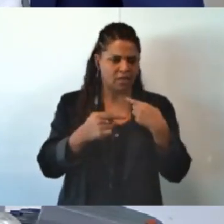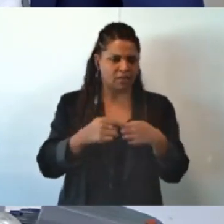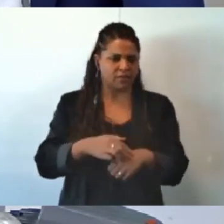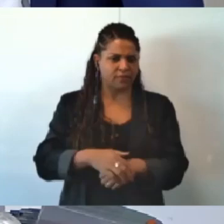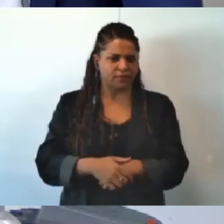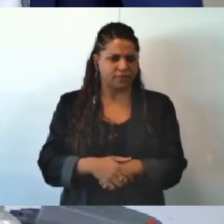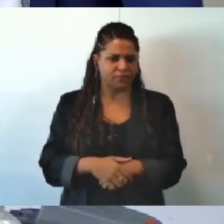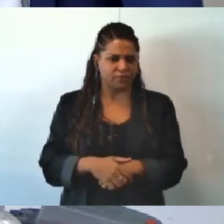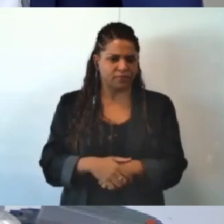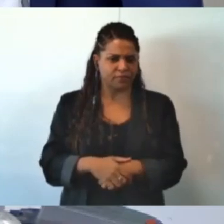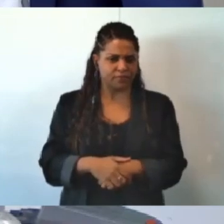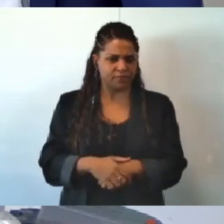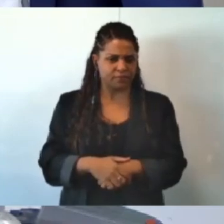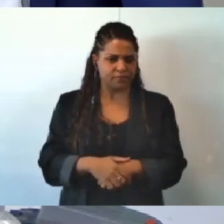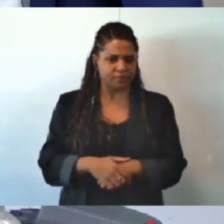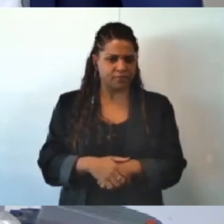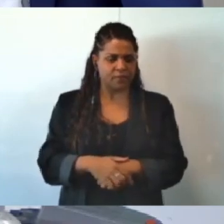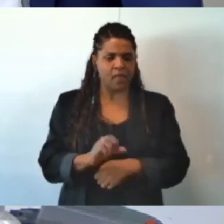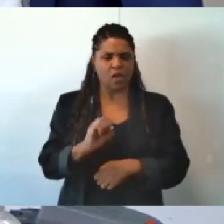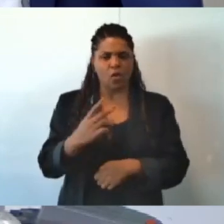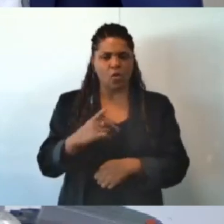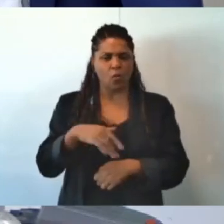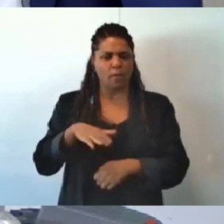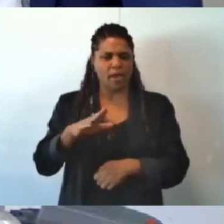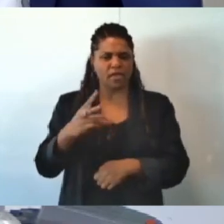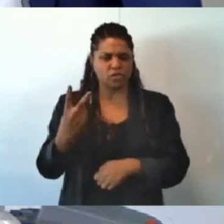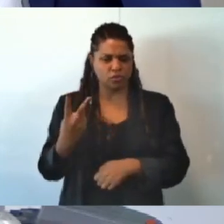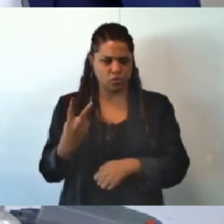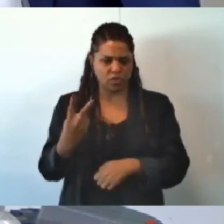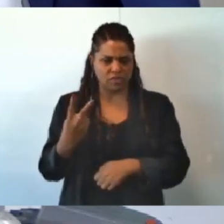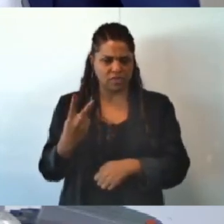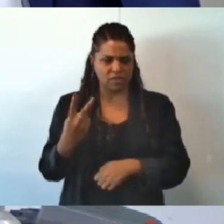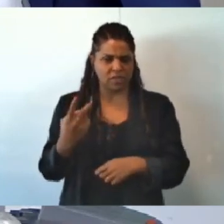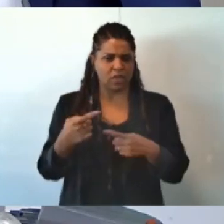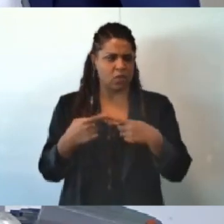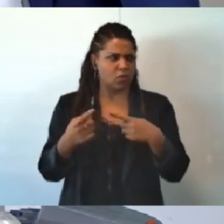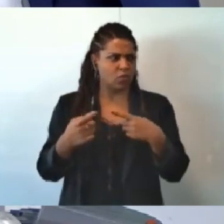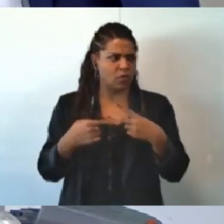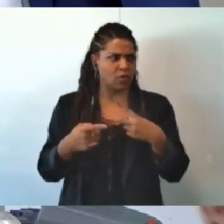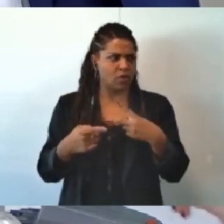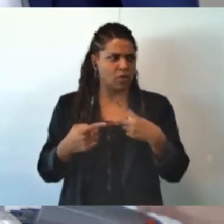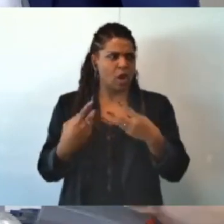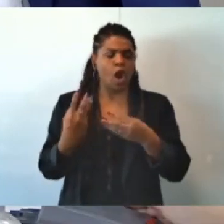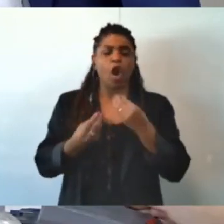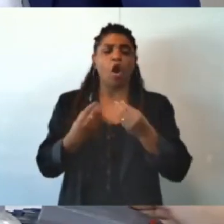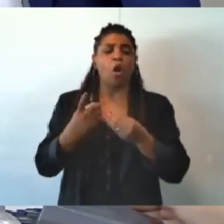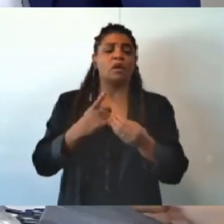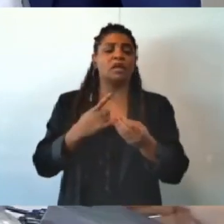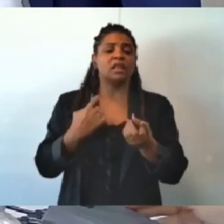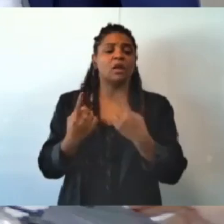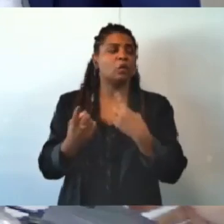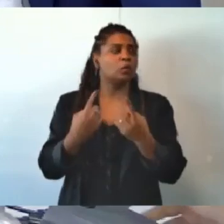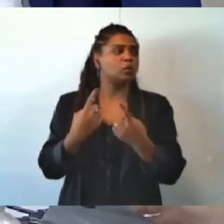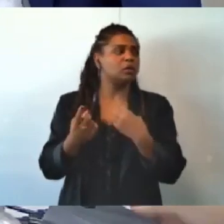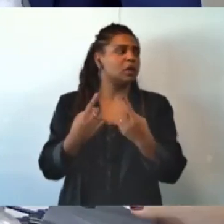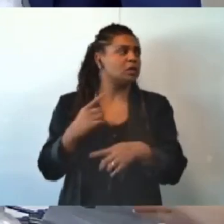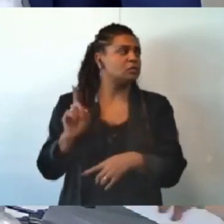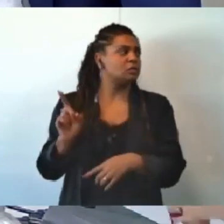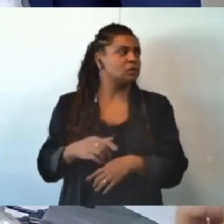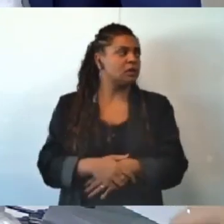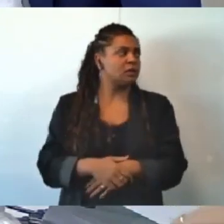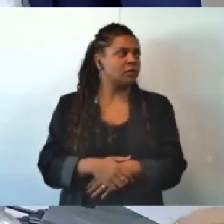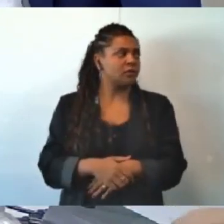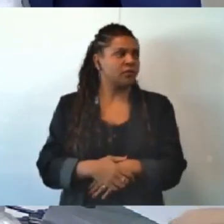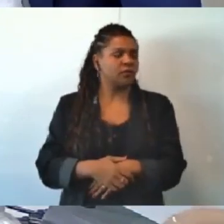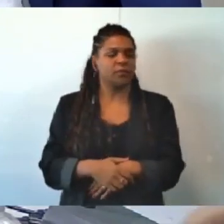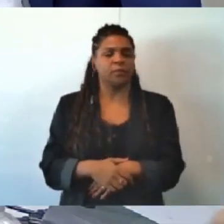Tem mais de uma semana? Duas semanas? Eu quero saber de vocês como é que está a fluidez do trânsito nesses